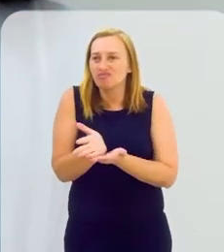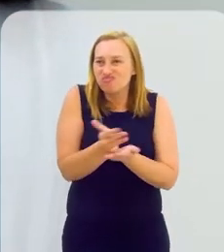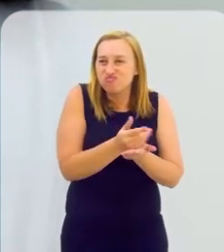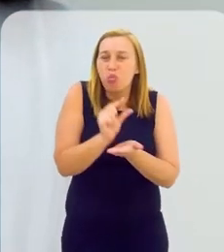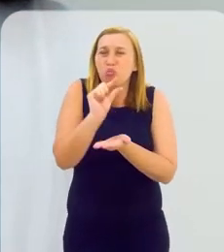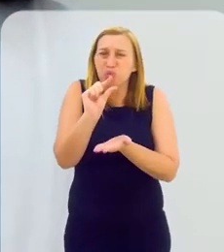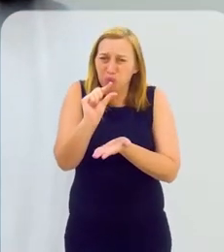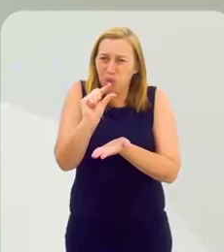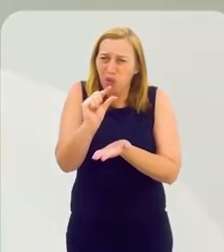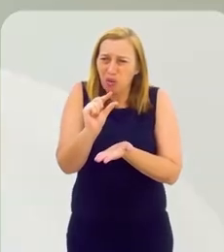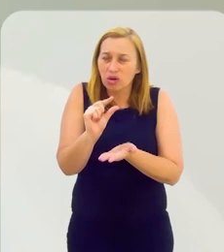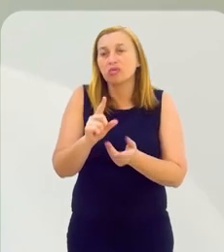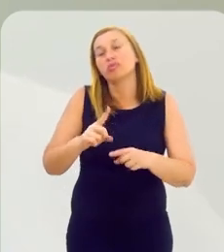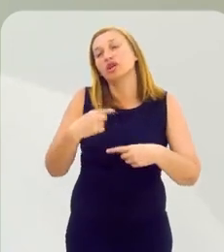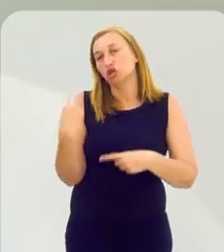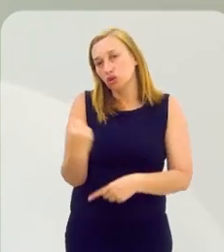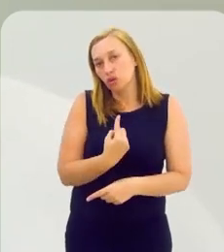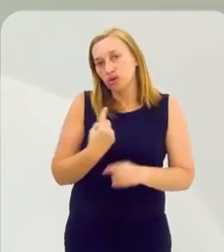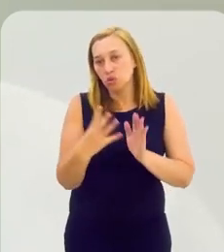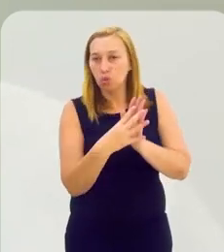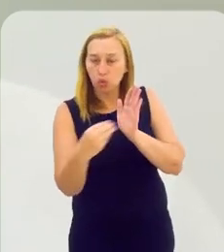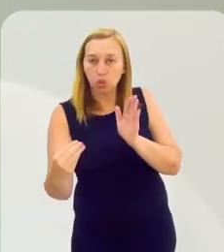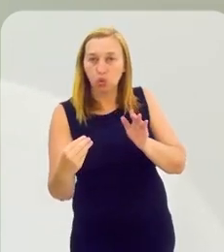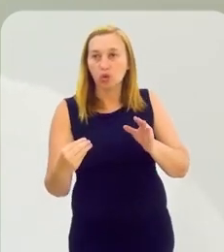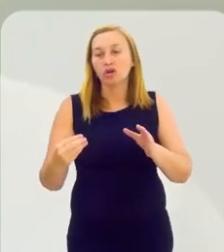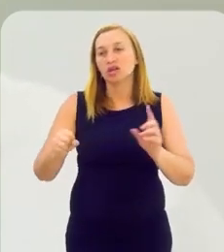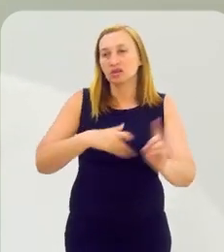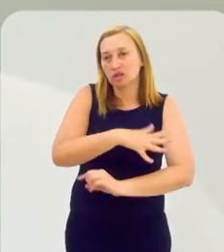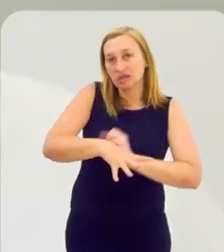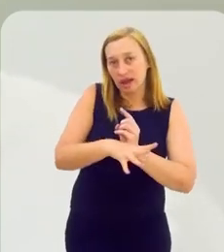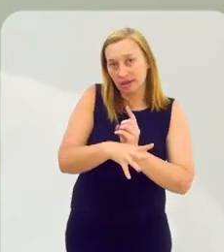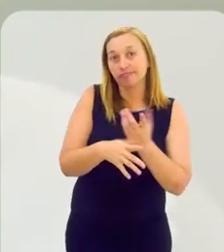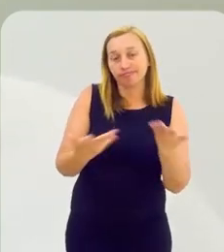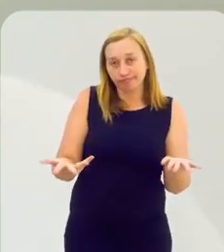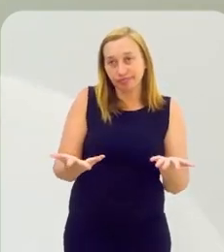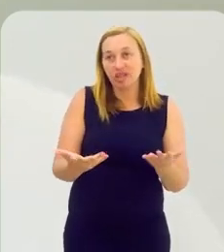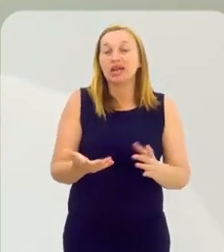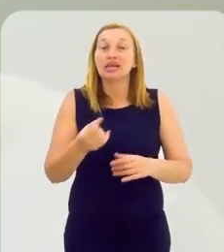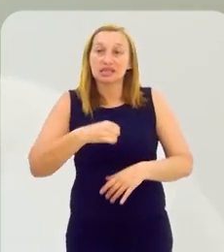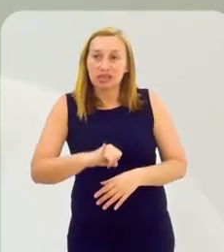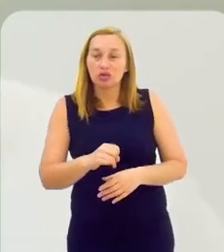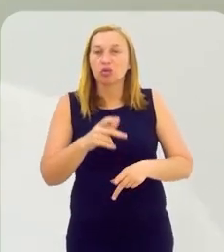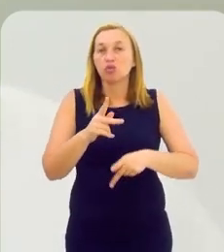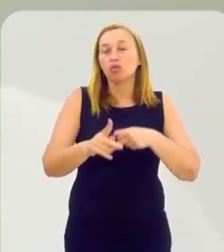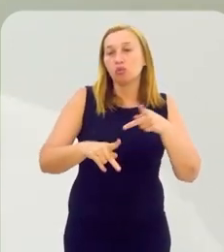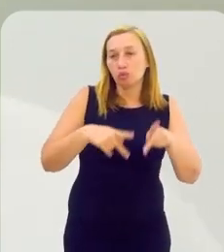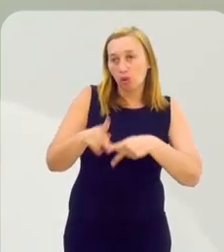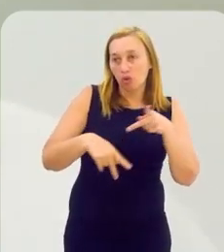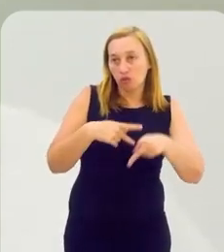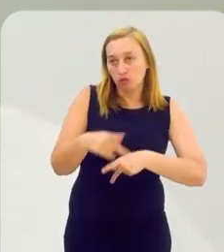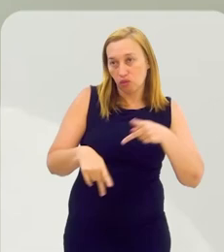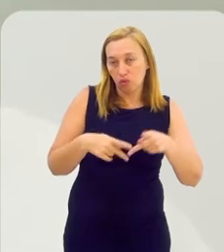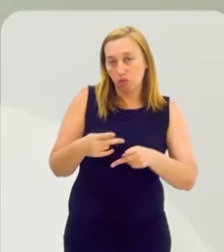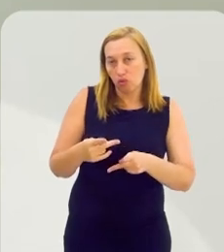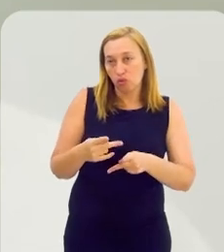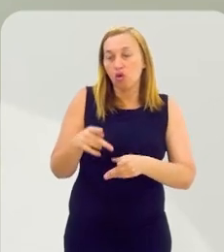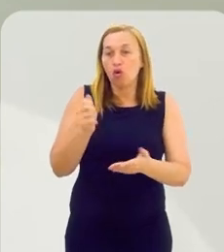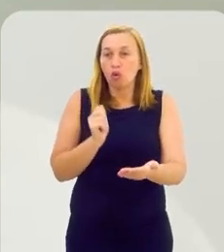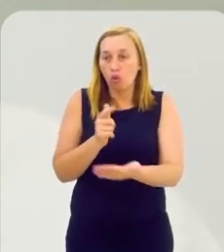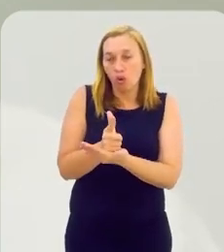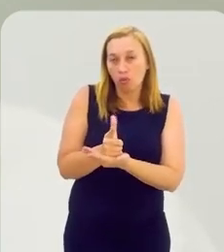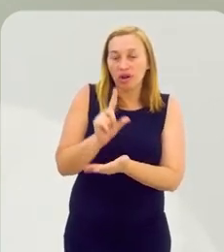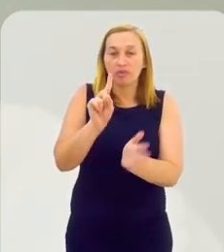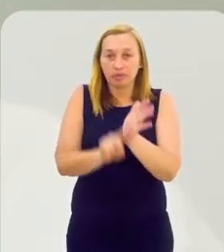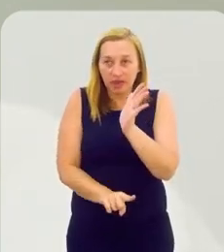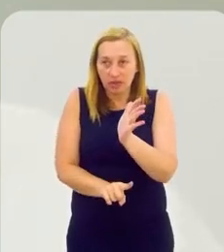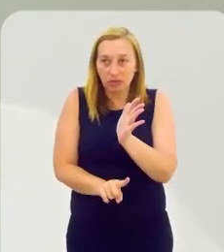faturamento no setor, porque a gente, na verdade, é espelho da sociedade, né? Então, se a sociedade está retraída, consome menos, naturalmente o setor também fatura